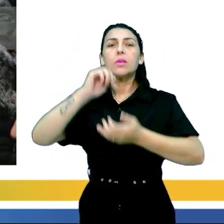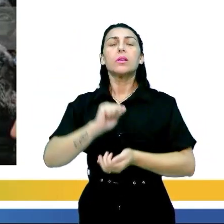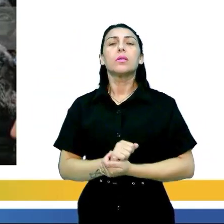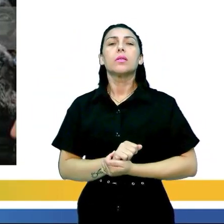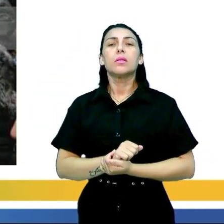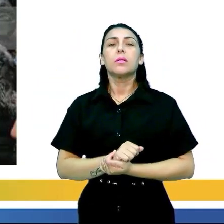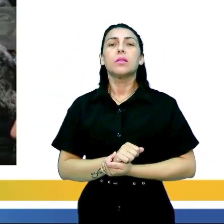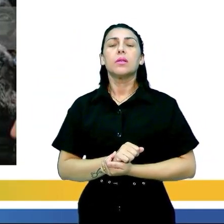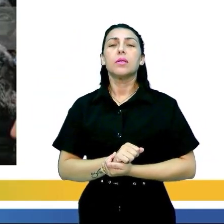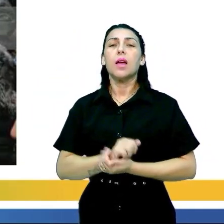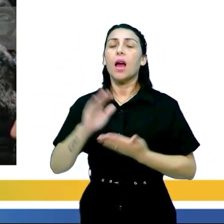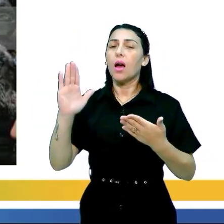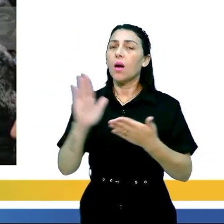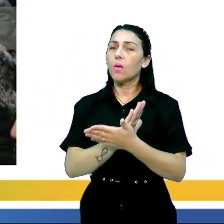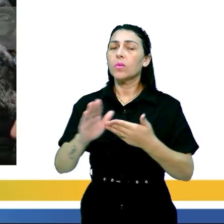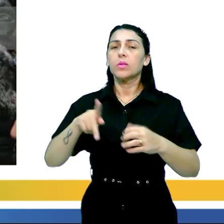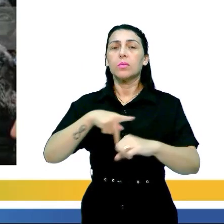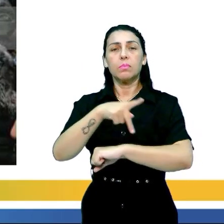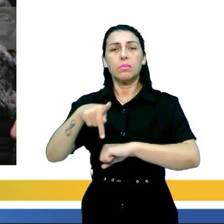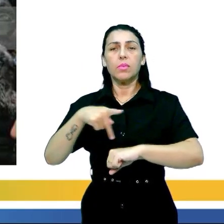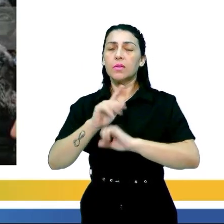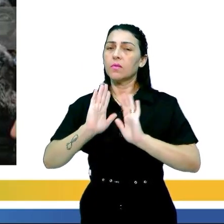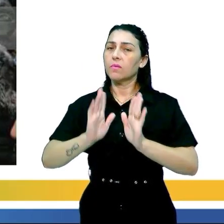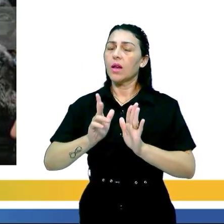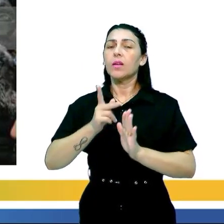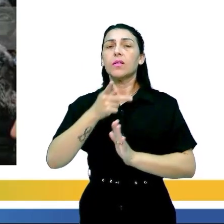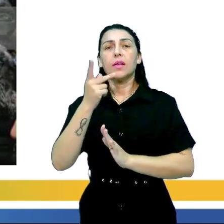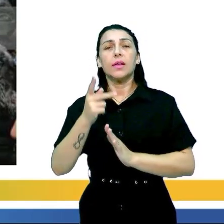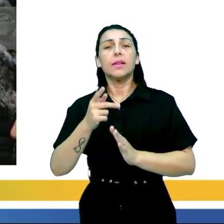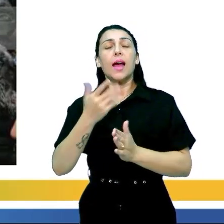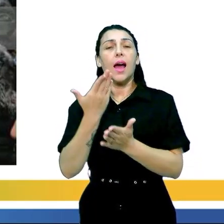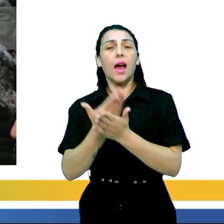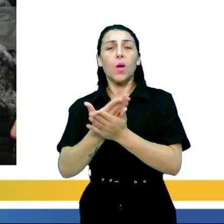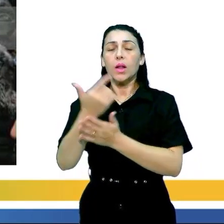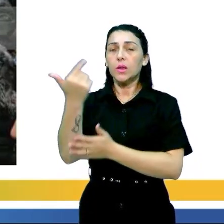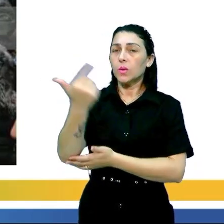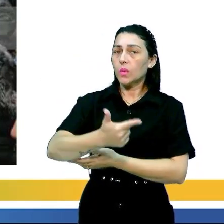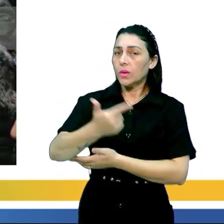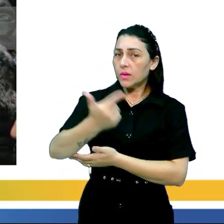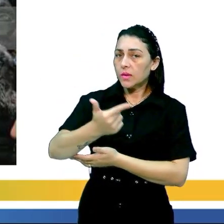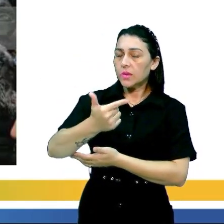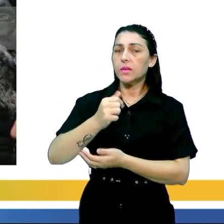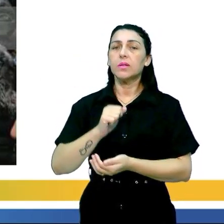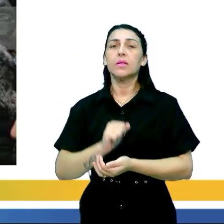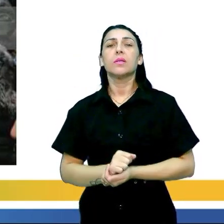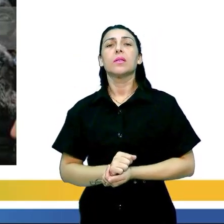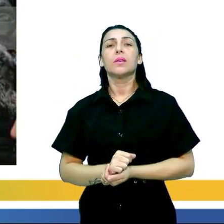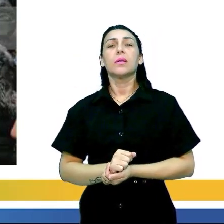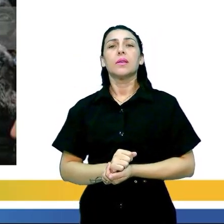disse, e em alguns países, como a gente vai ver na parte 2, ela